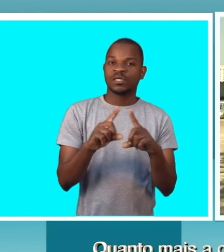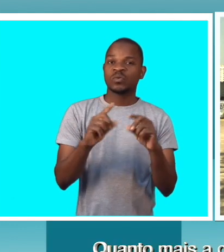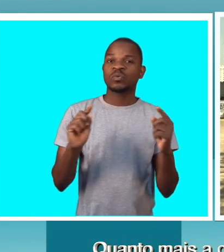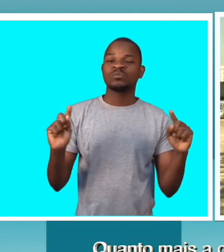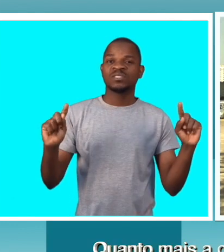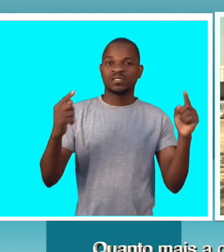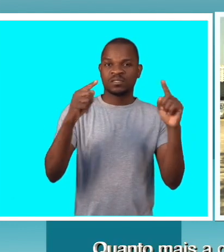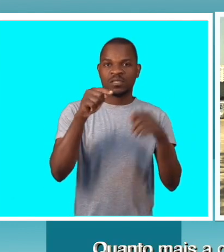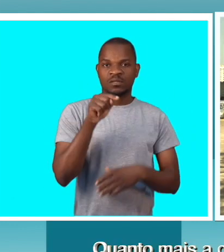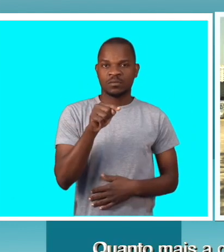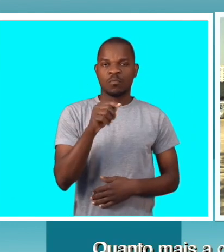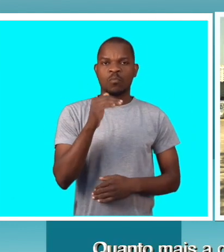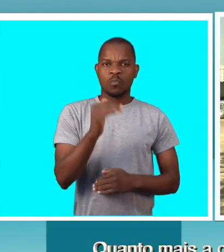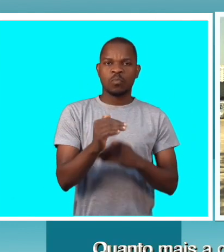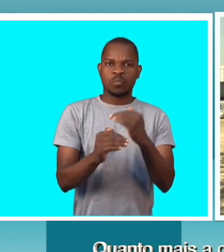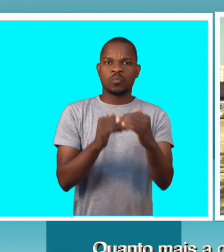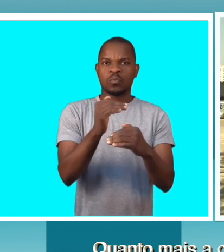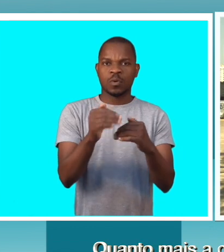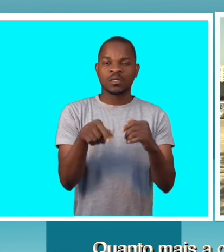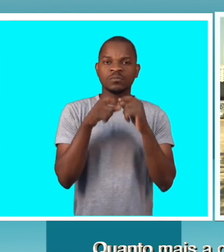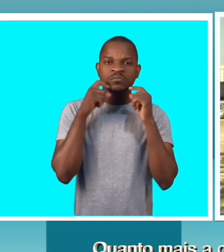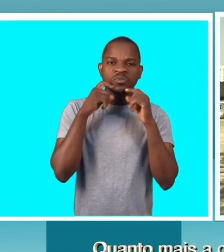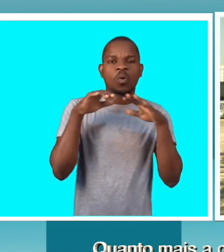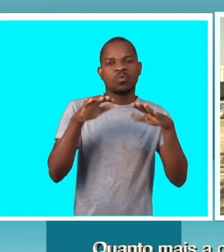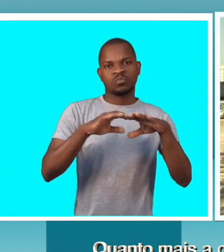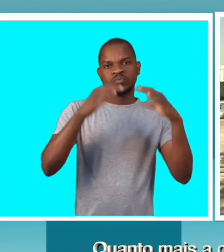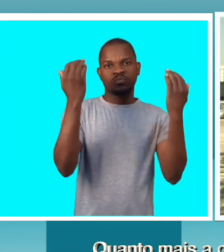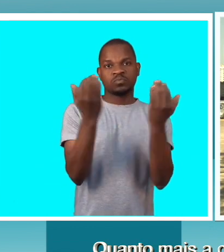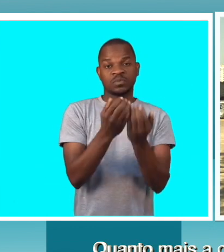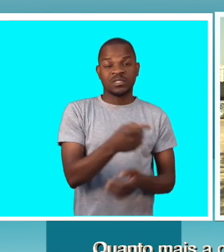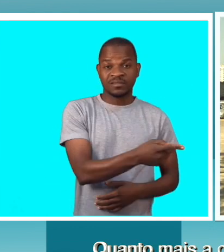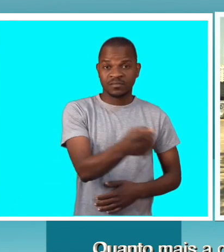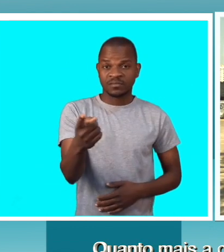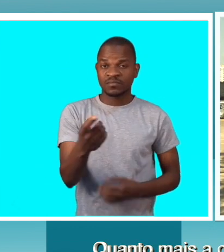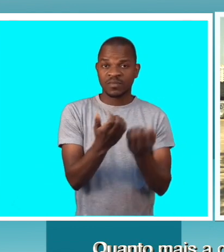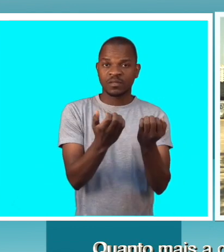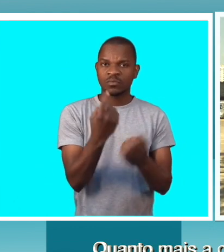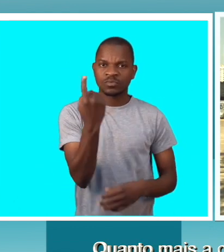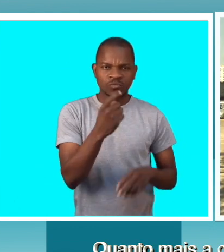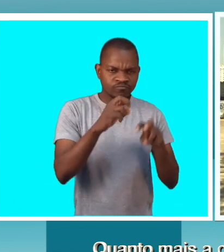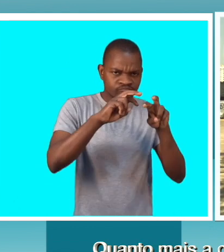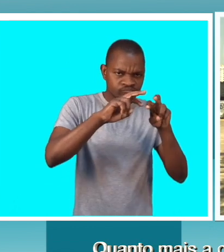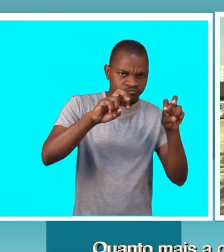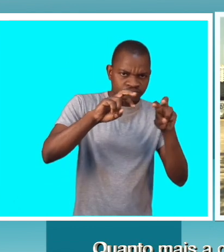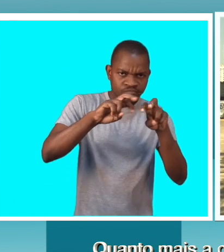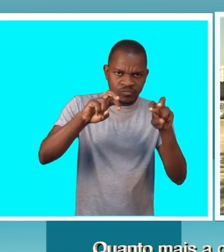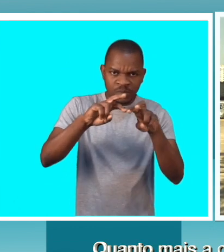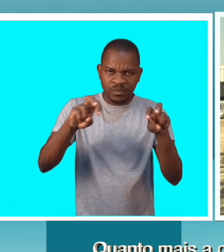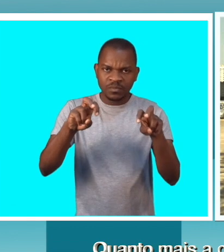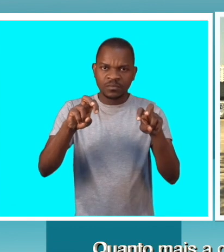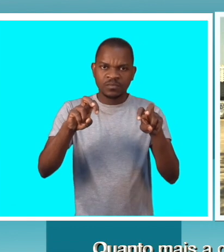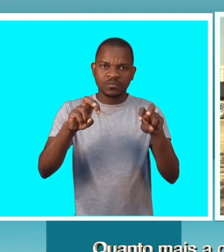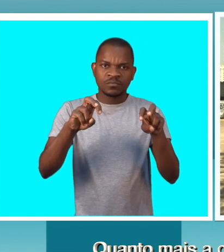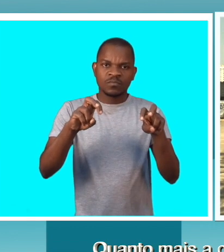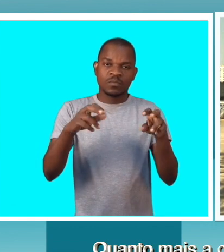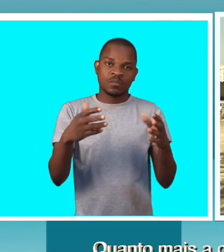ciência desenvolve no país, no mundo, as crianças vão investigando aquilo que às vezes não é a necessidade